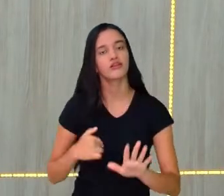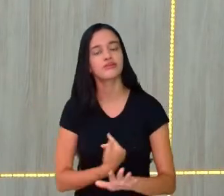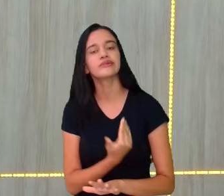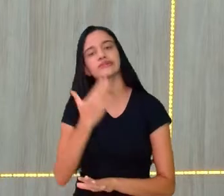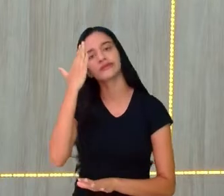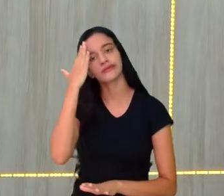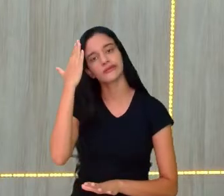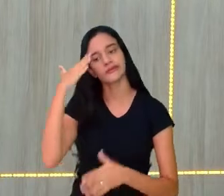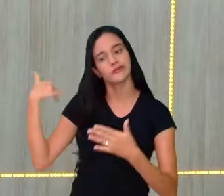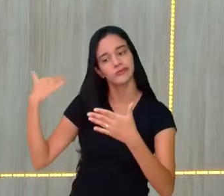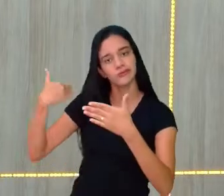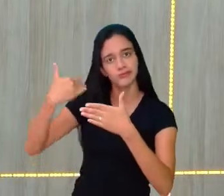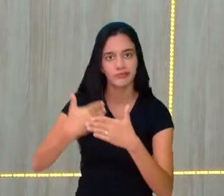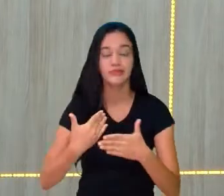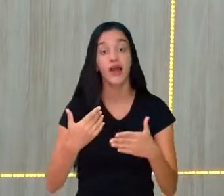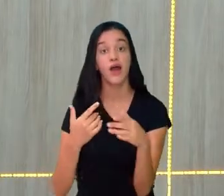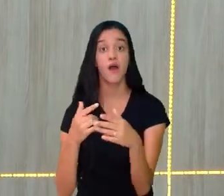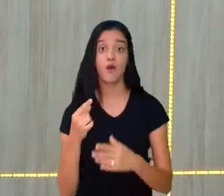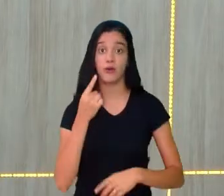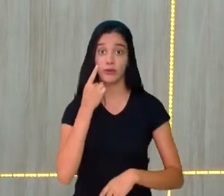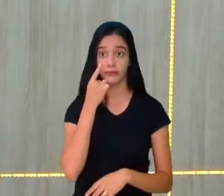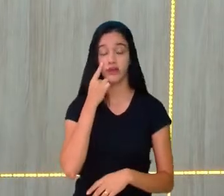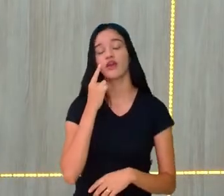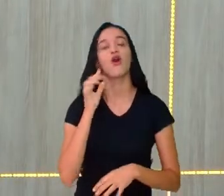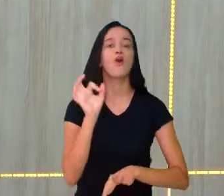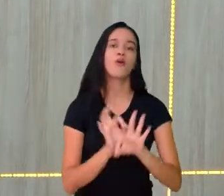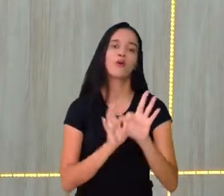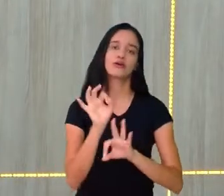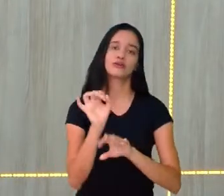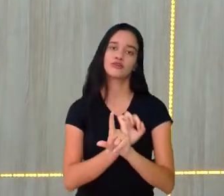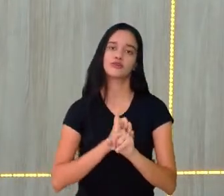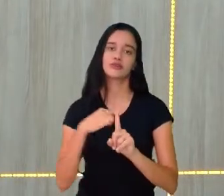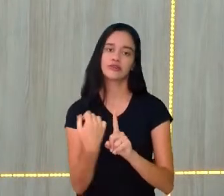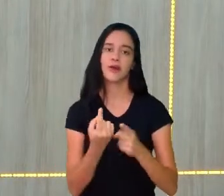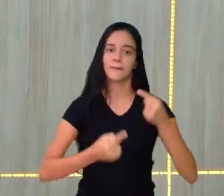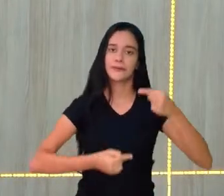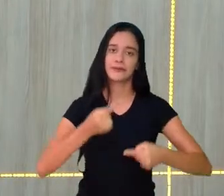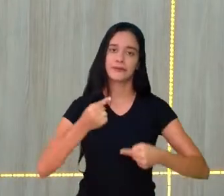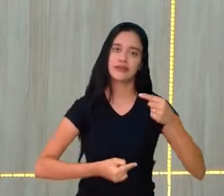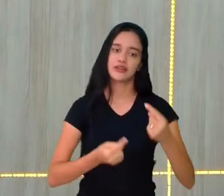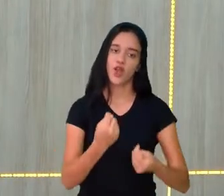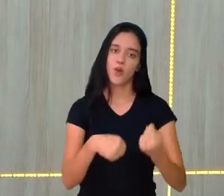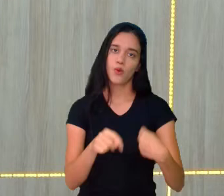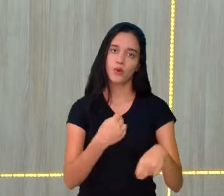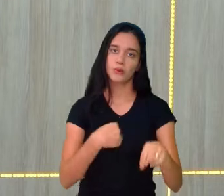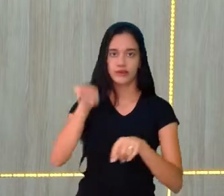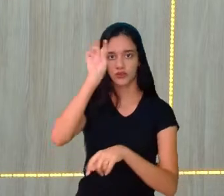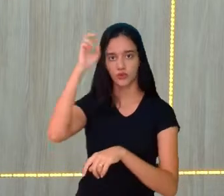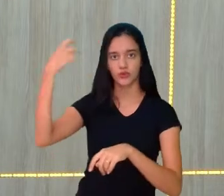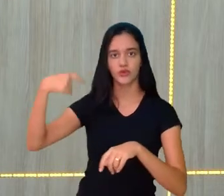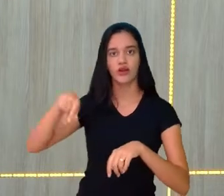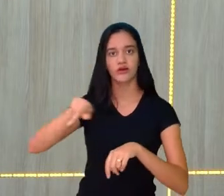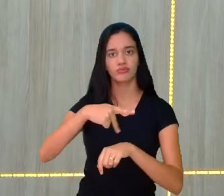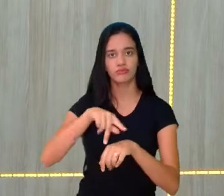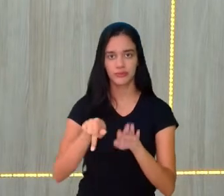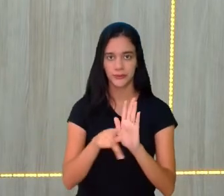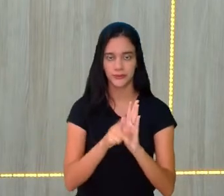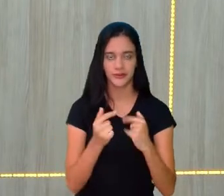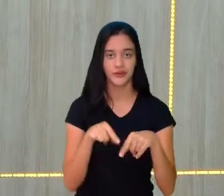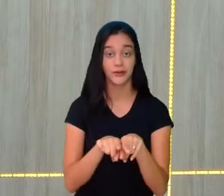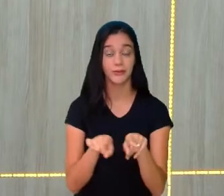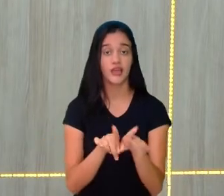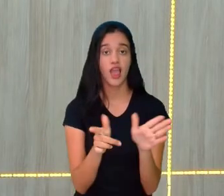ao longo do ano, né? Outra coisa, a organização social, política, econômica e cultural do país e o papel